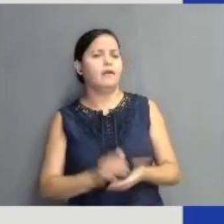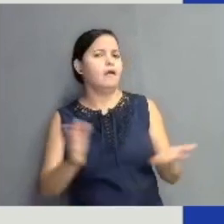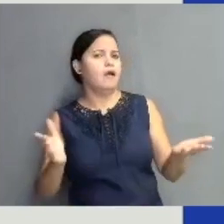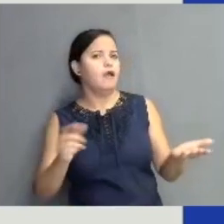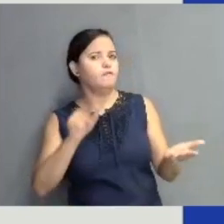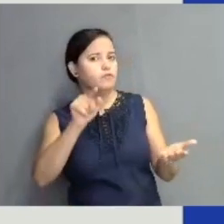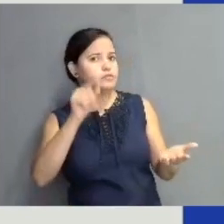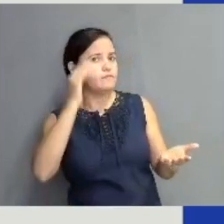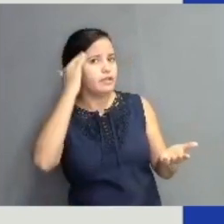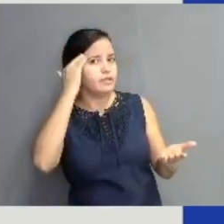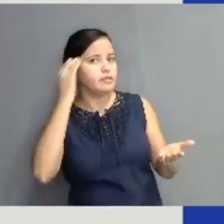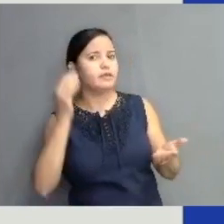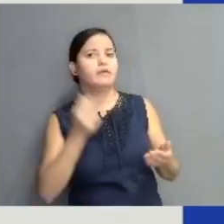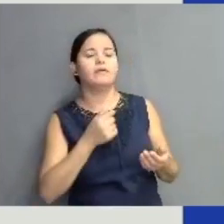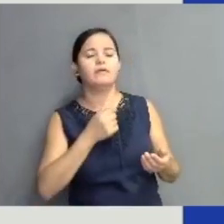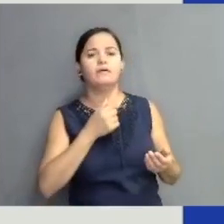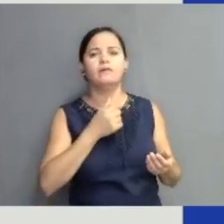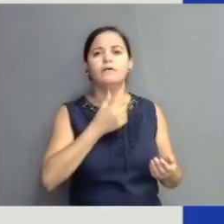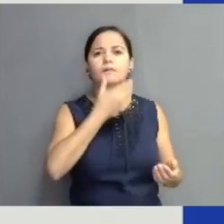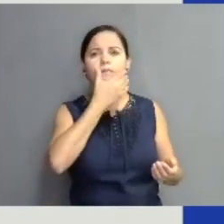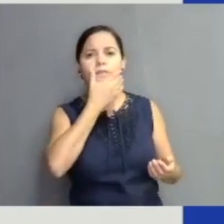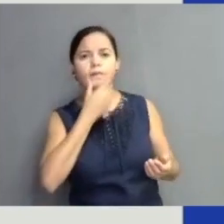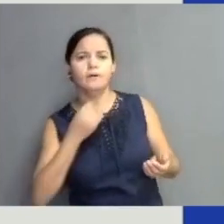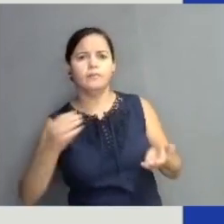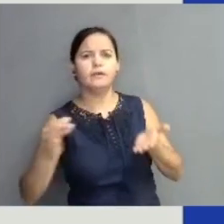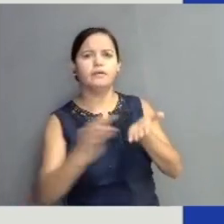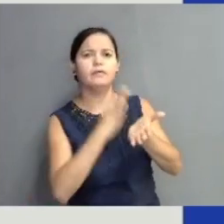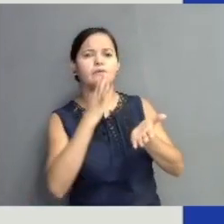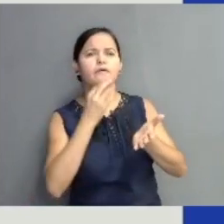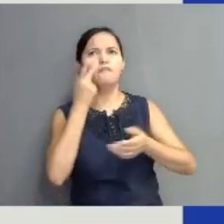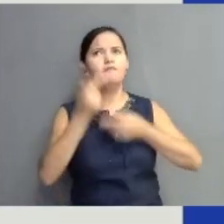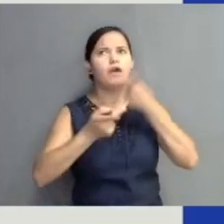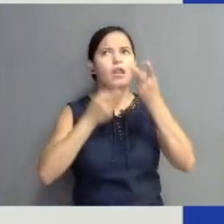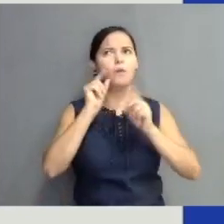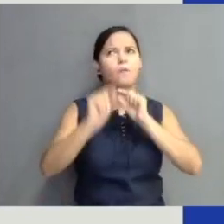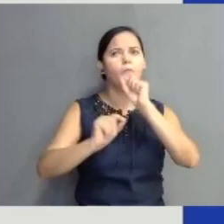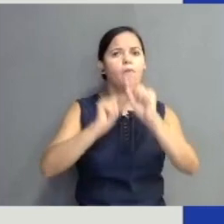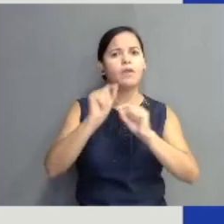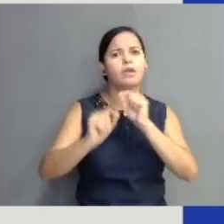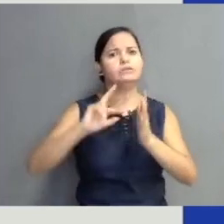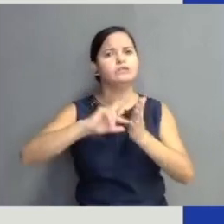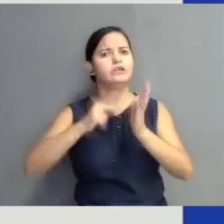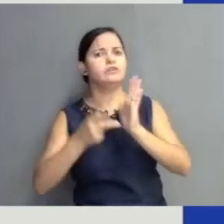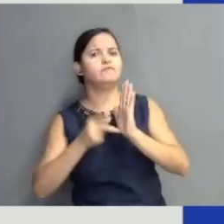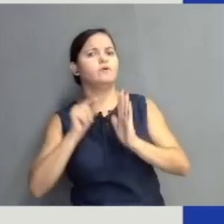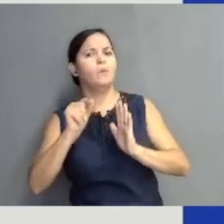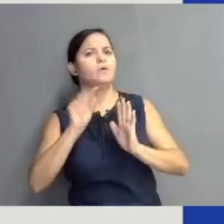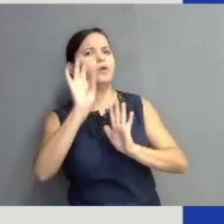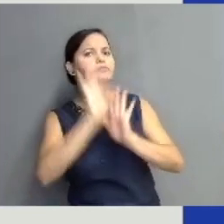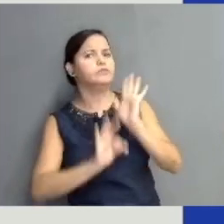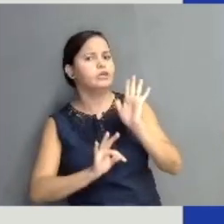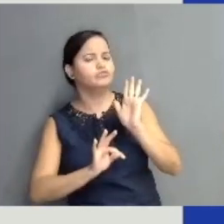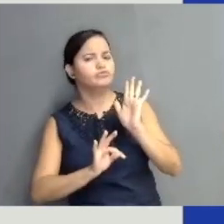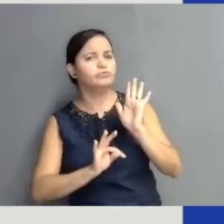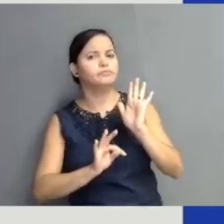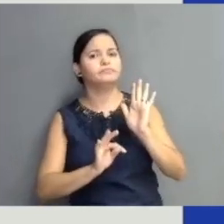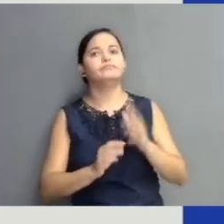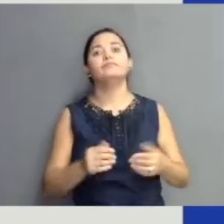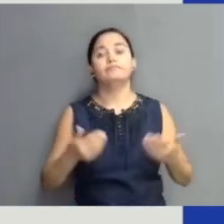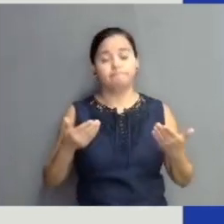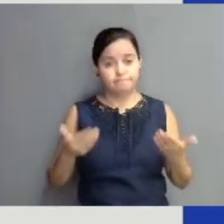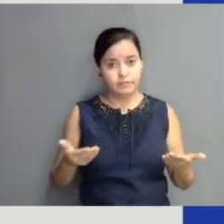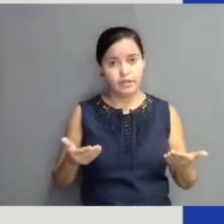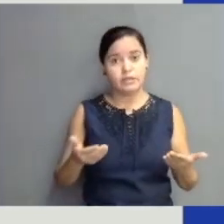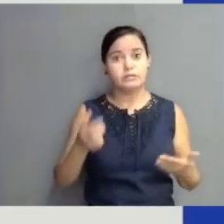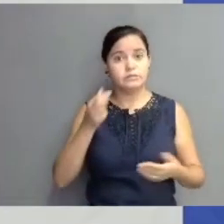dizer e se tornará muito mais fácil assimilar o assunto do texto. Então, a partir do momento,